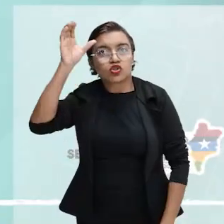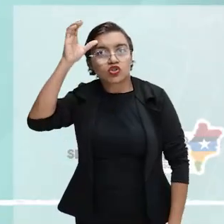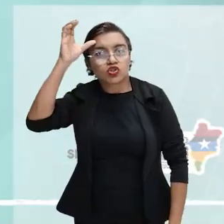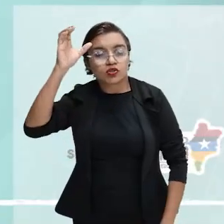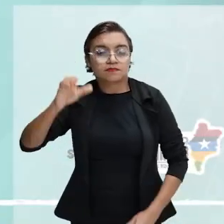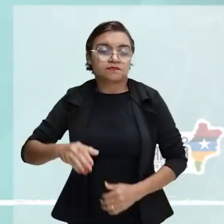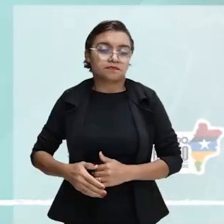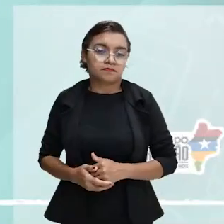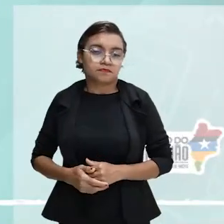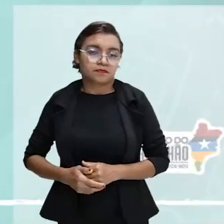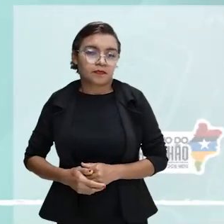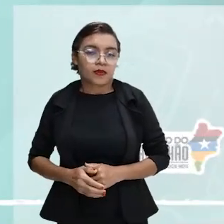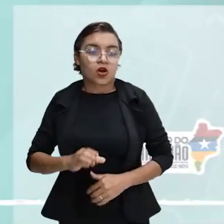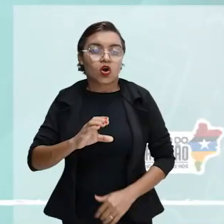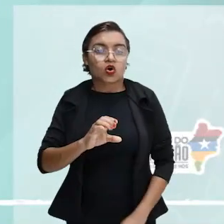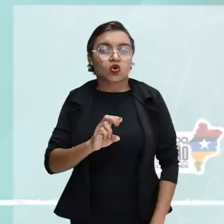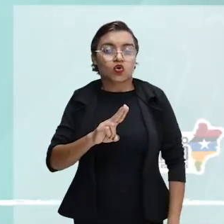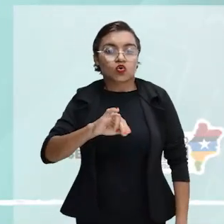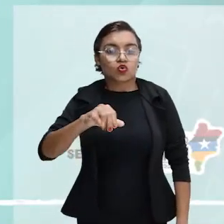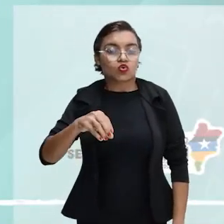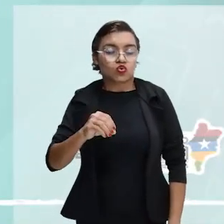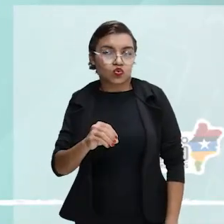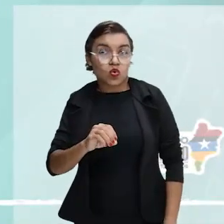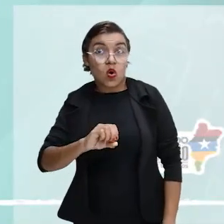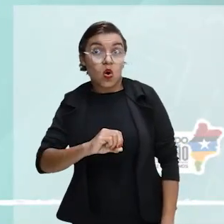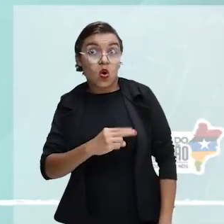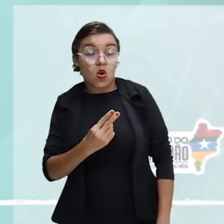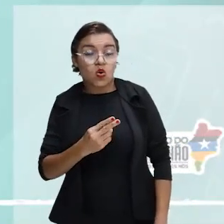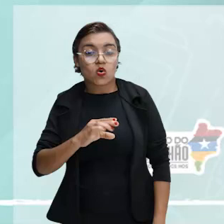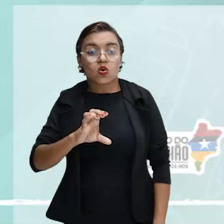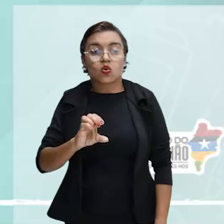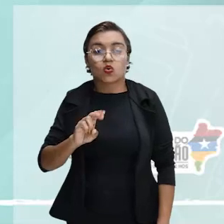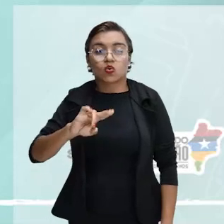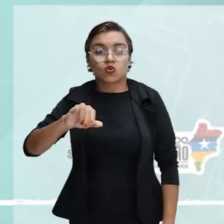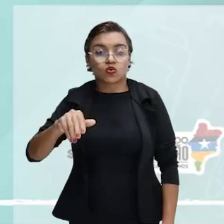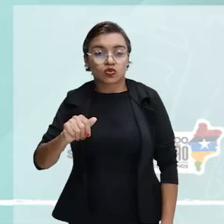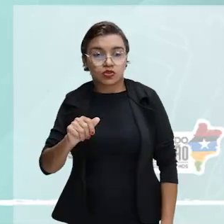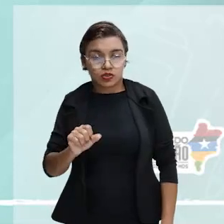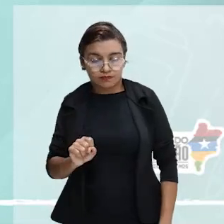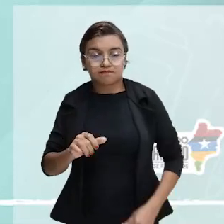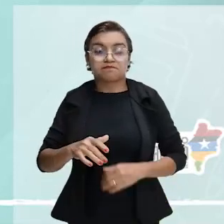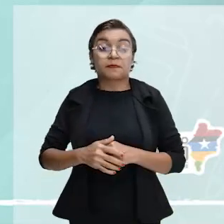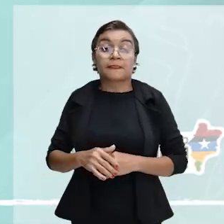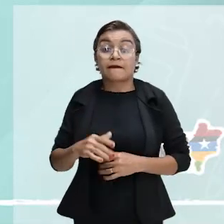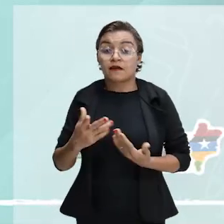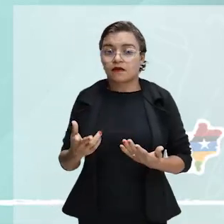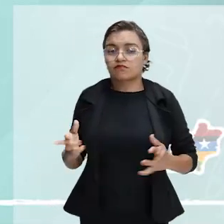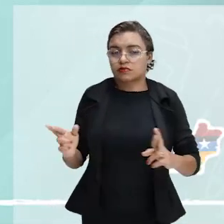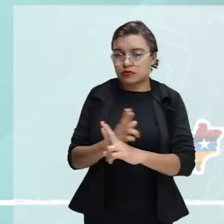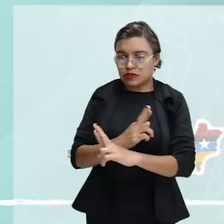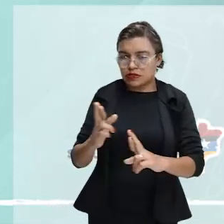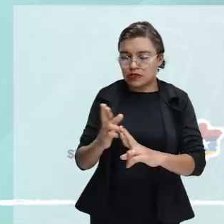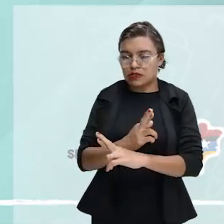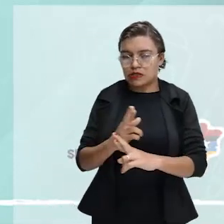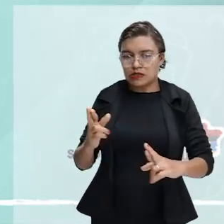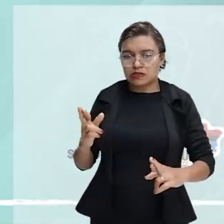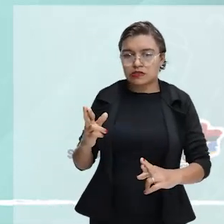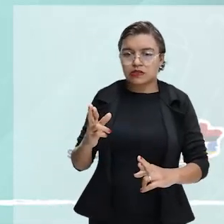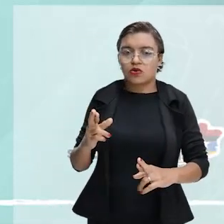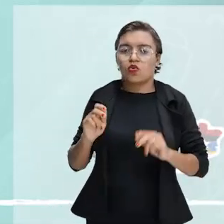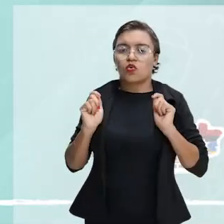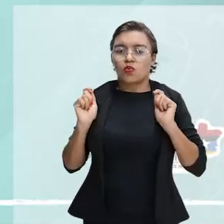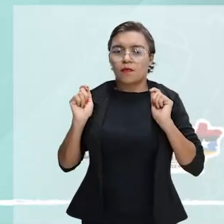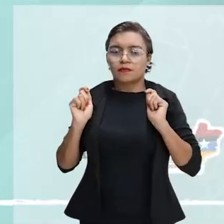cujos, cuja ou cujas, por quê? Porque variam, né? Aí elas vão estabelecer relação de posse com